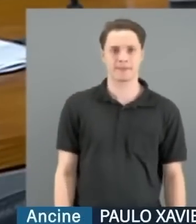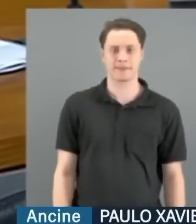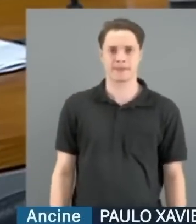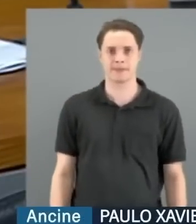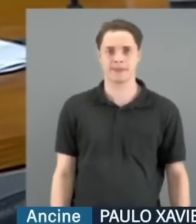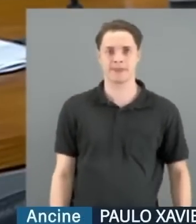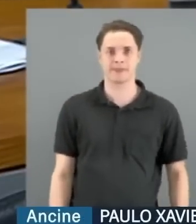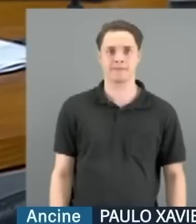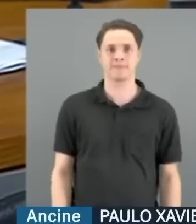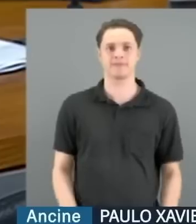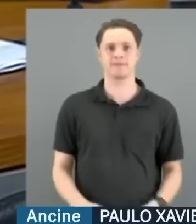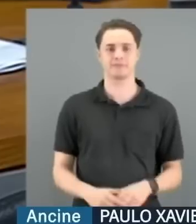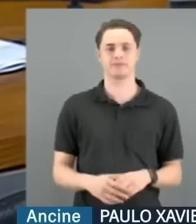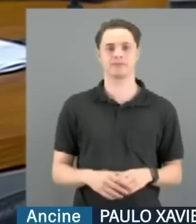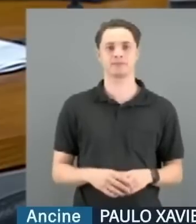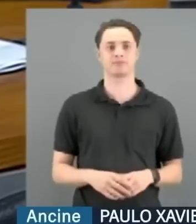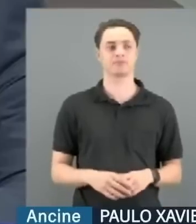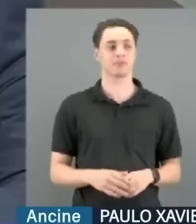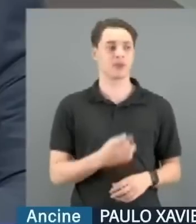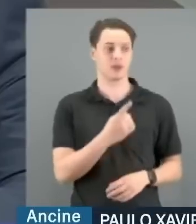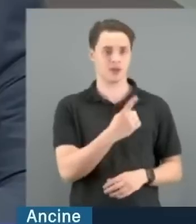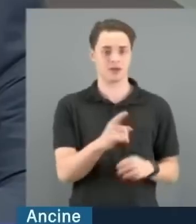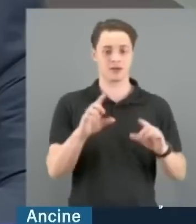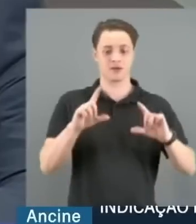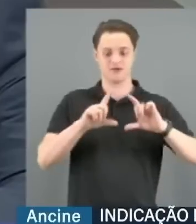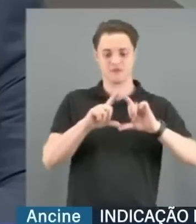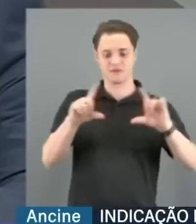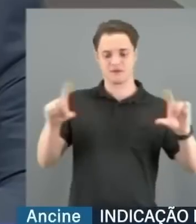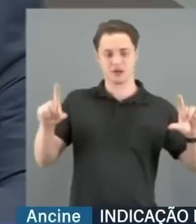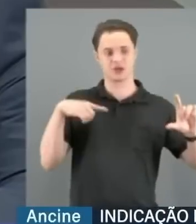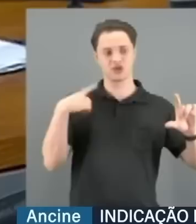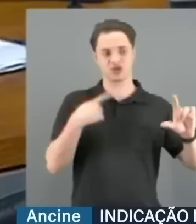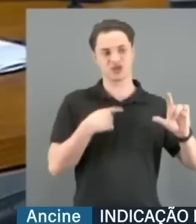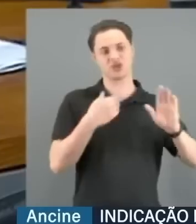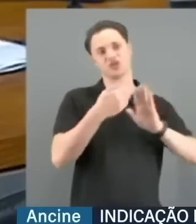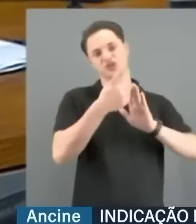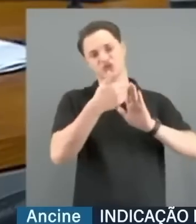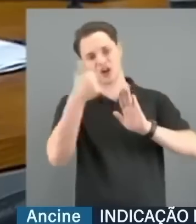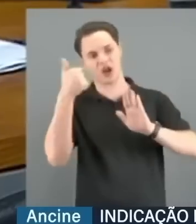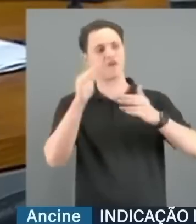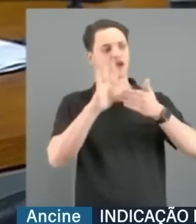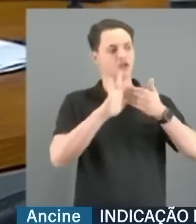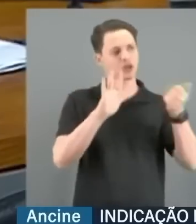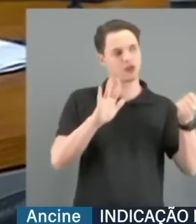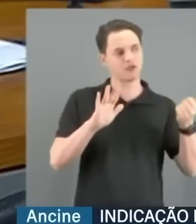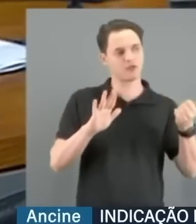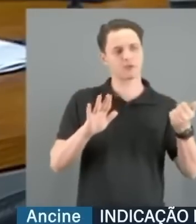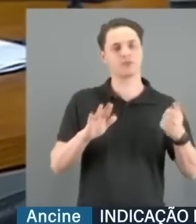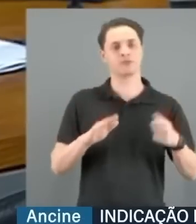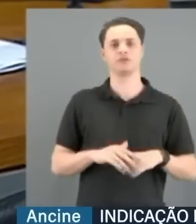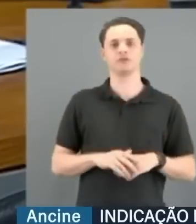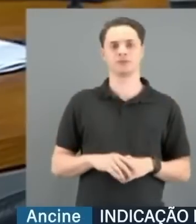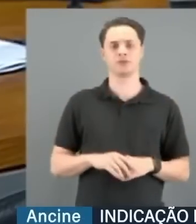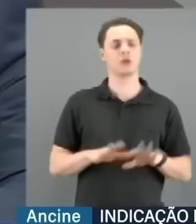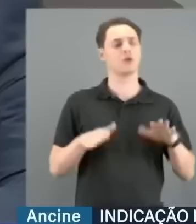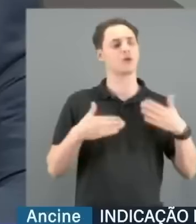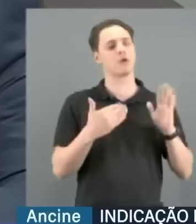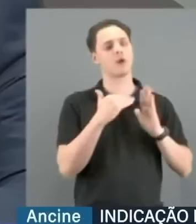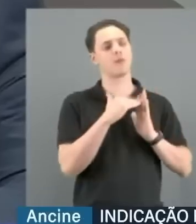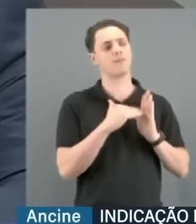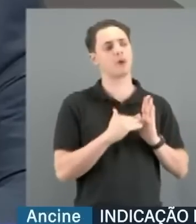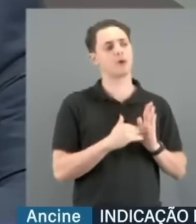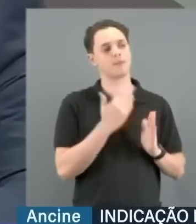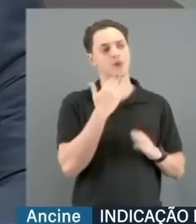senhor. E essas faixas nós constantemente retirávamos. Retirávamos? Sim, senhor. E qual era a pauta de reivindicações desse movimento?